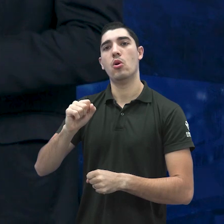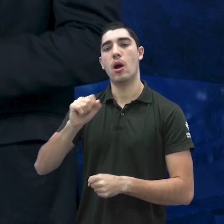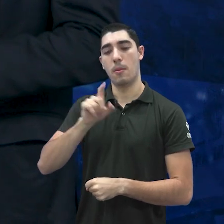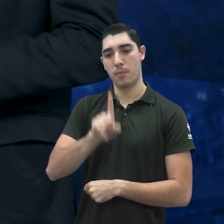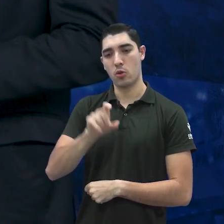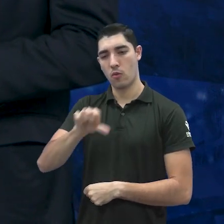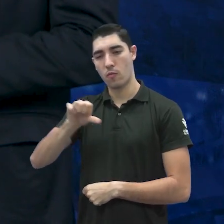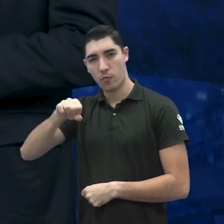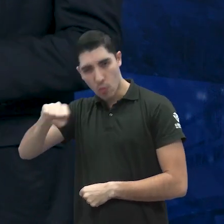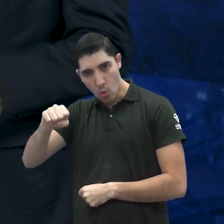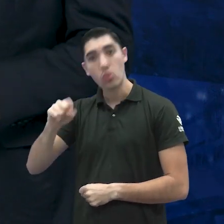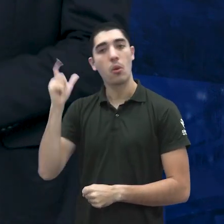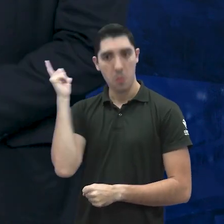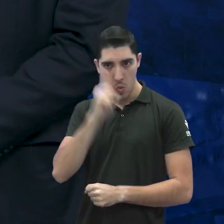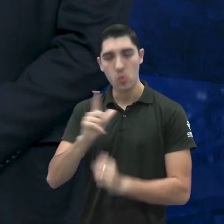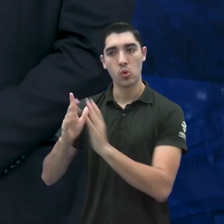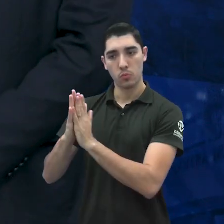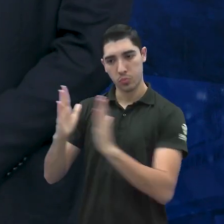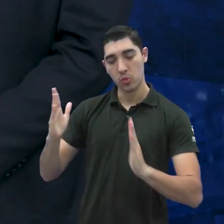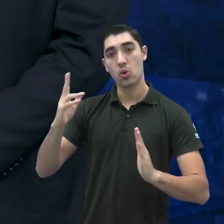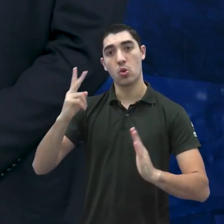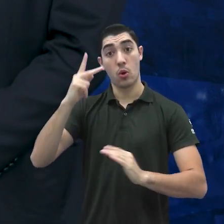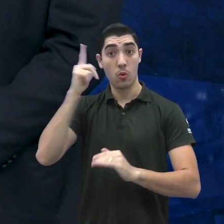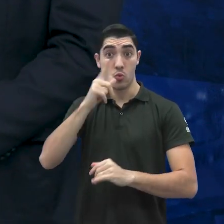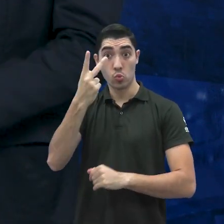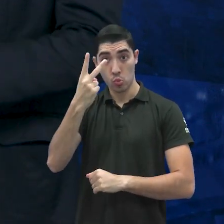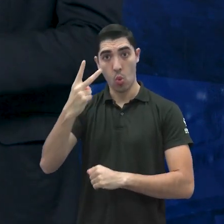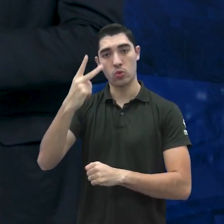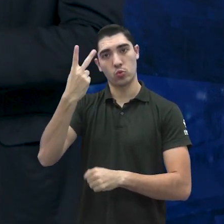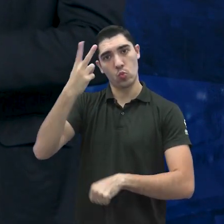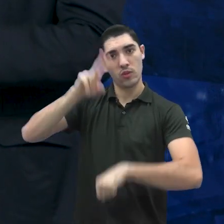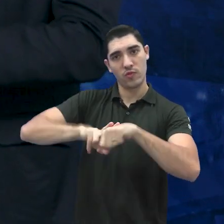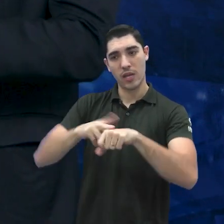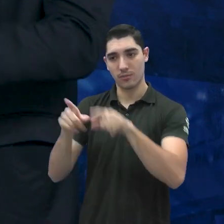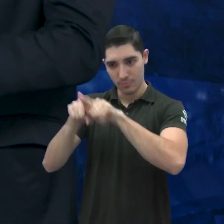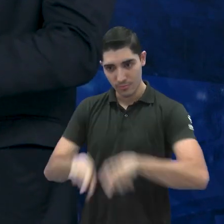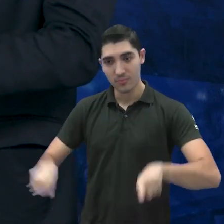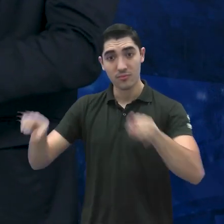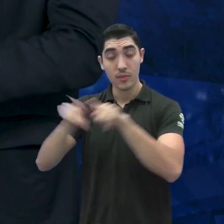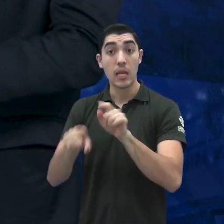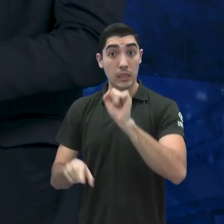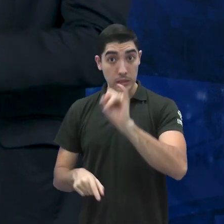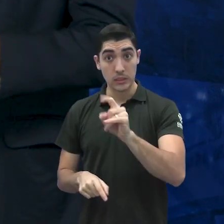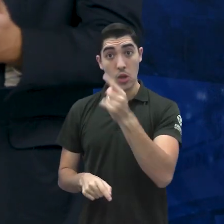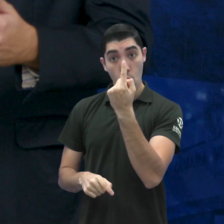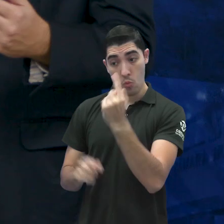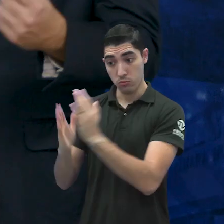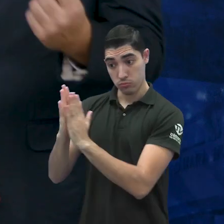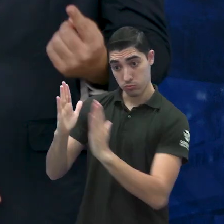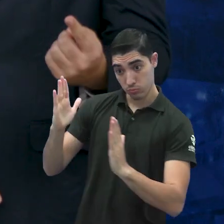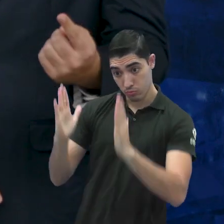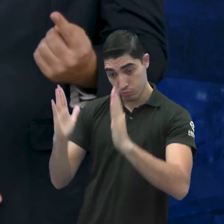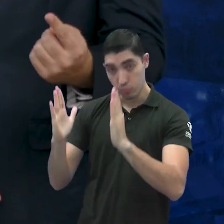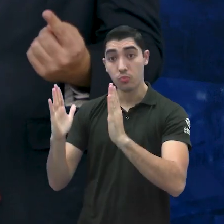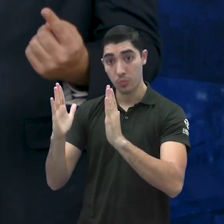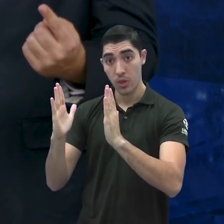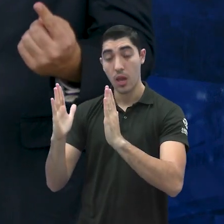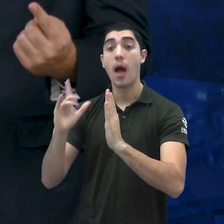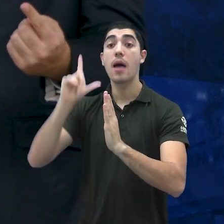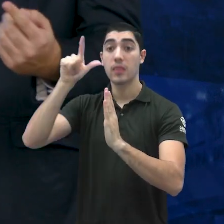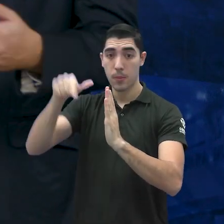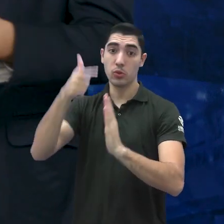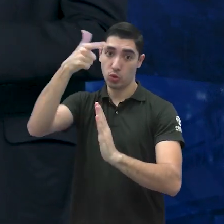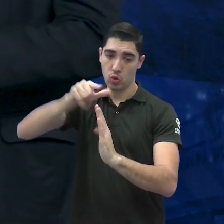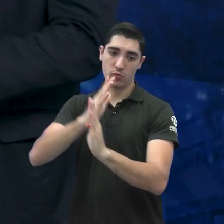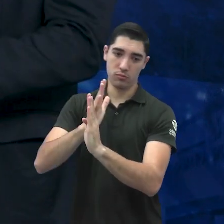depois, concluindo 2 mandatos, aí não mais poderia concorrer. Então, quem tem um mandato eleito pode concorrer uma vez para